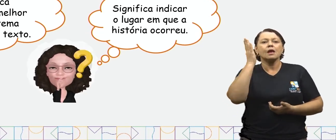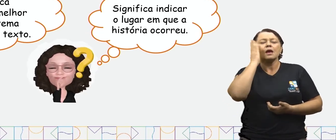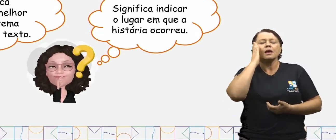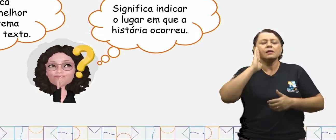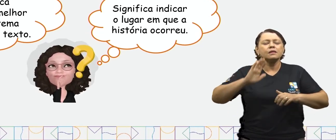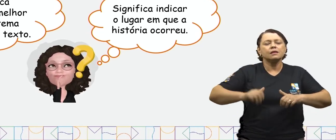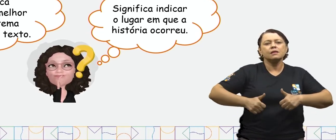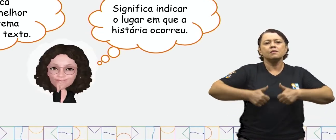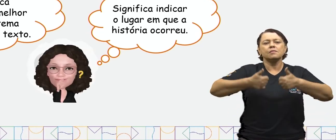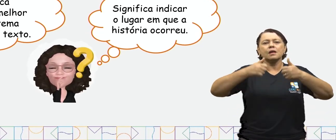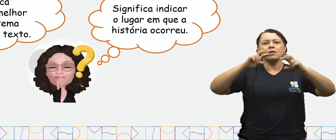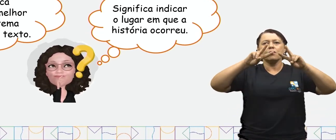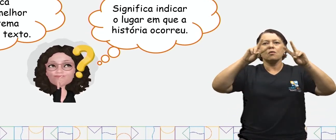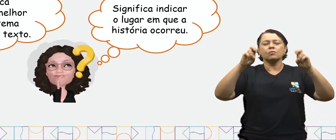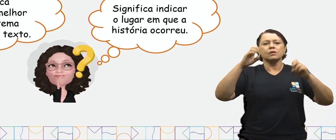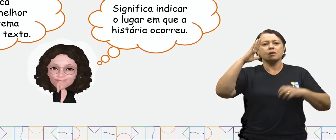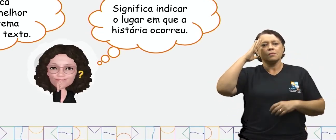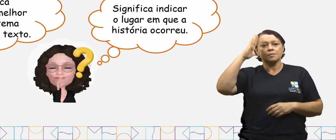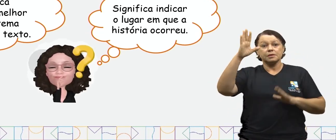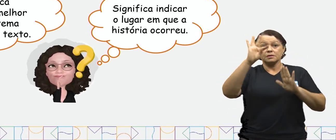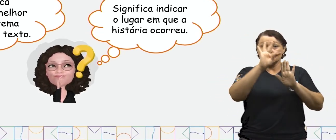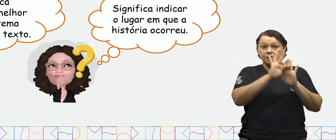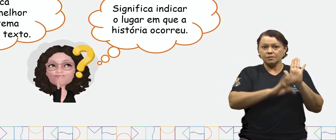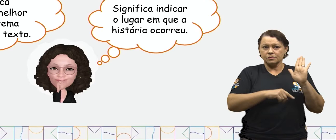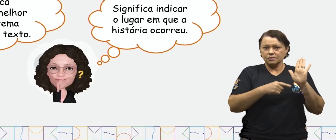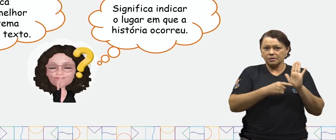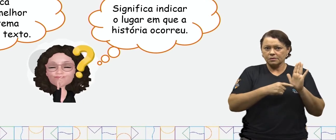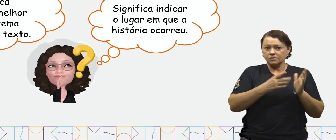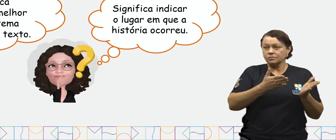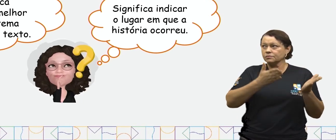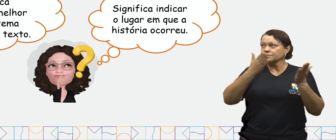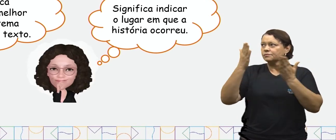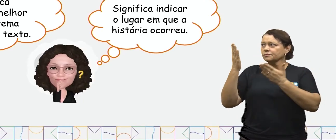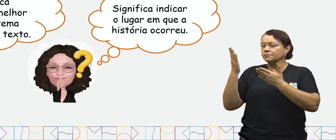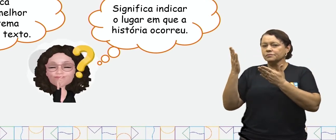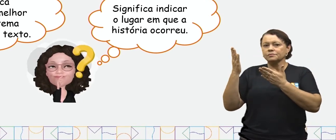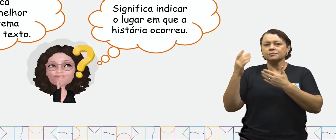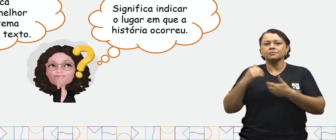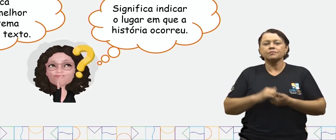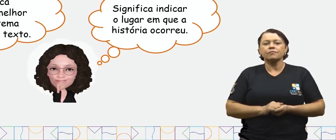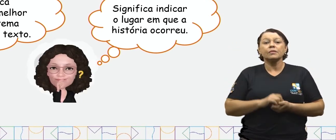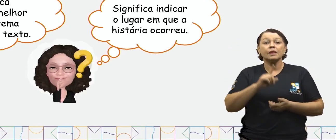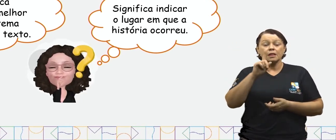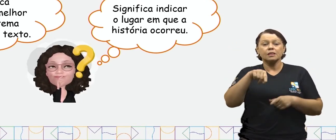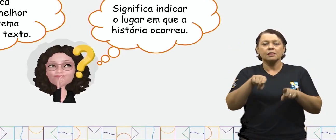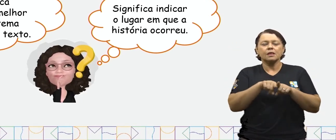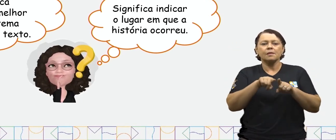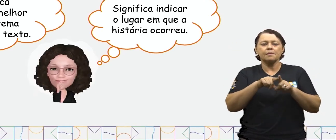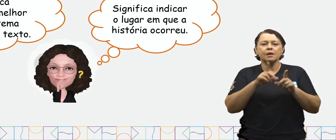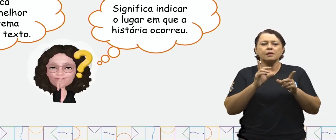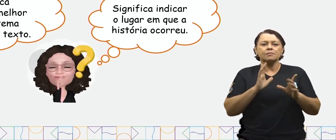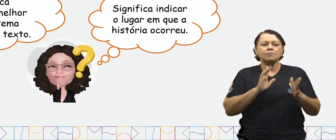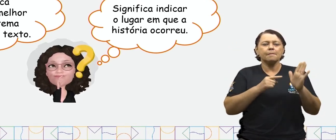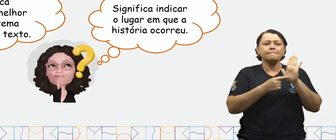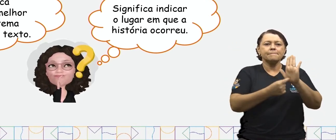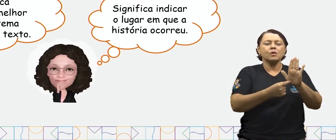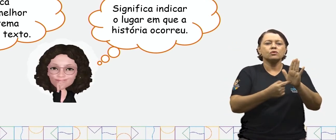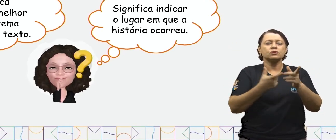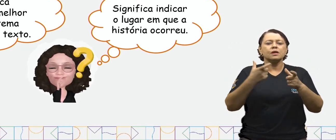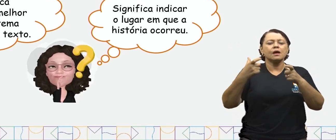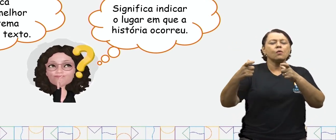opção diz: significa entender melhor sobre o tema principal do texto. A segunda opção diz: